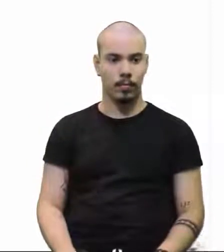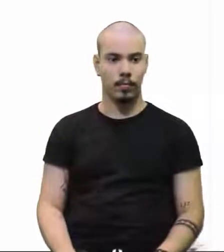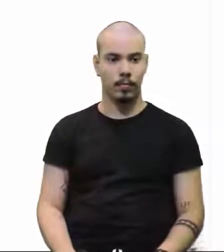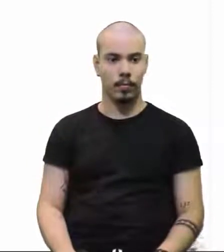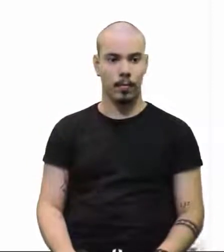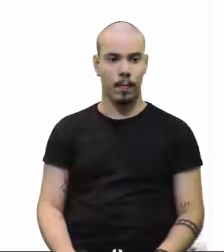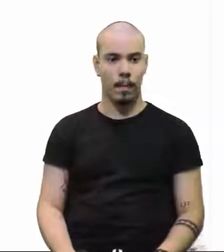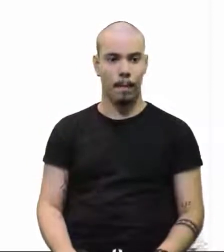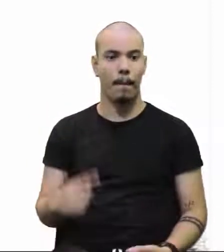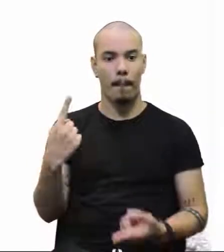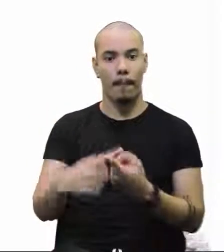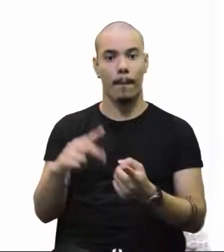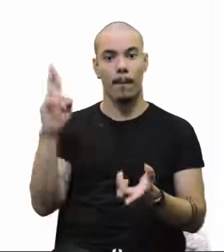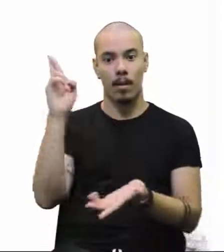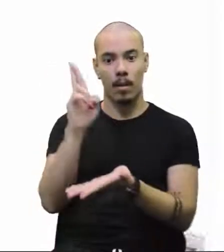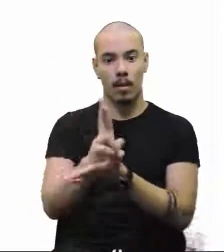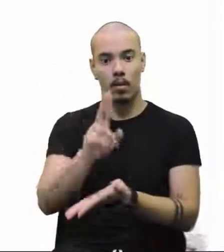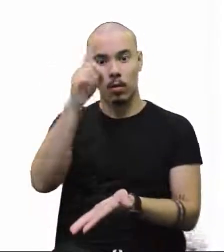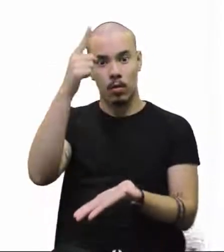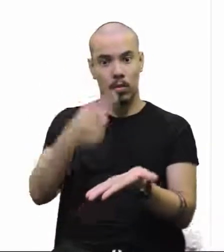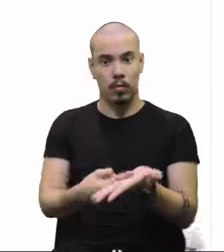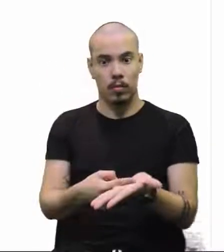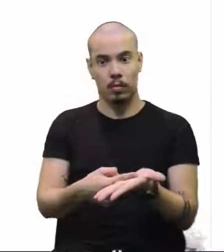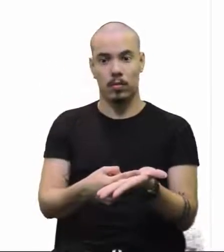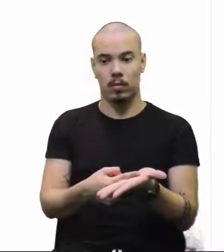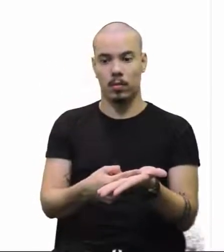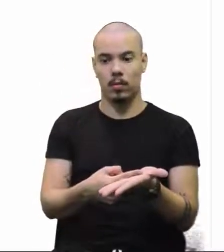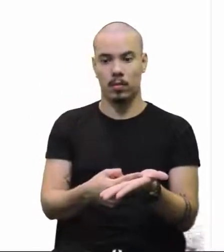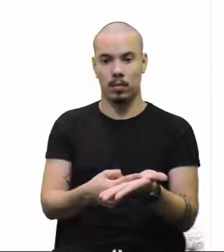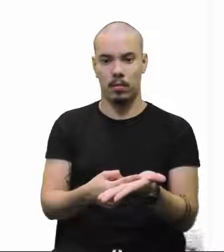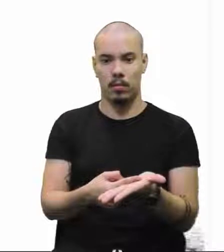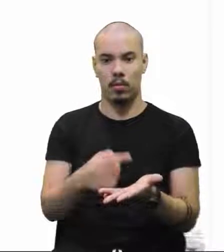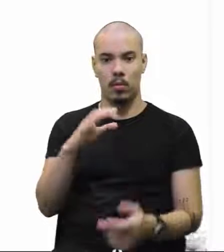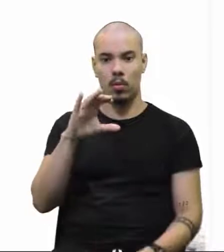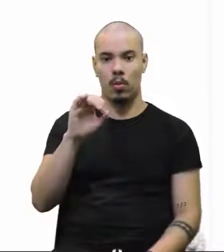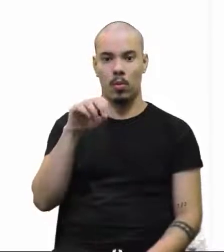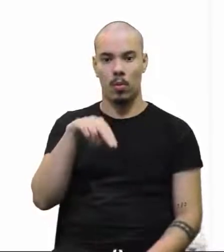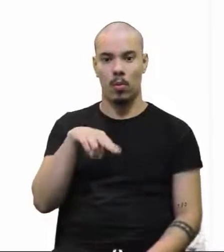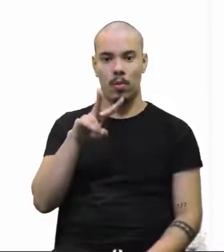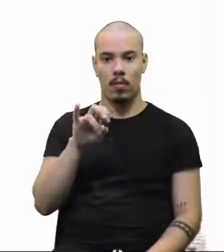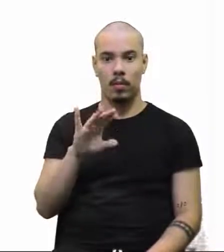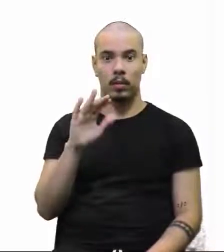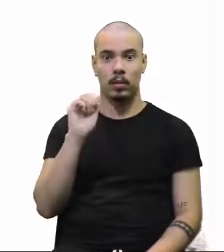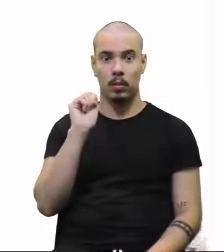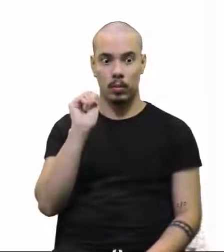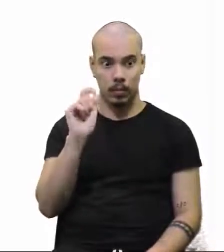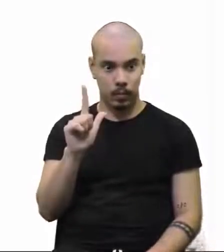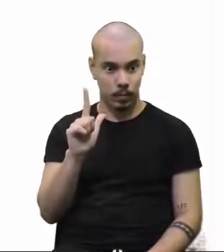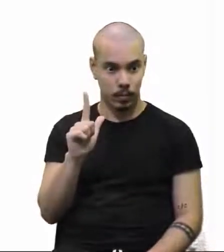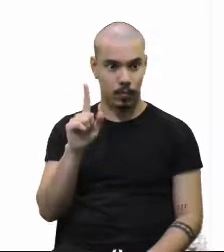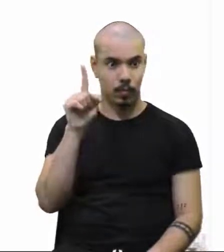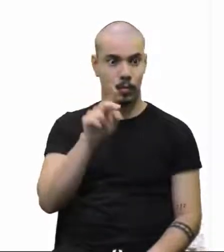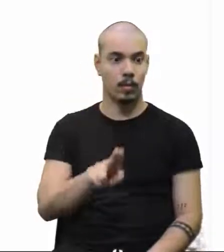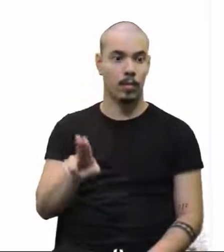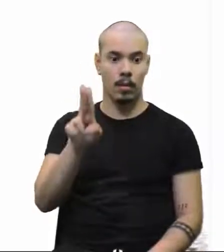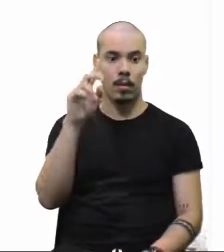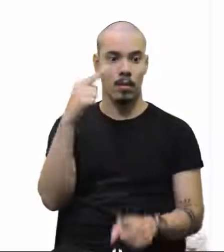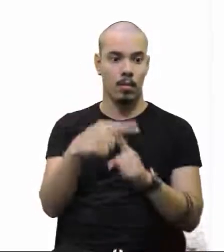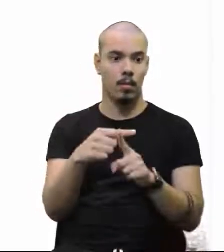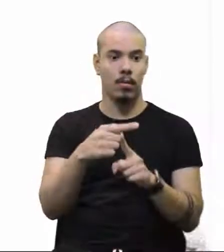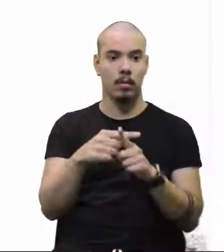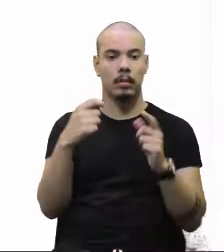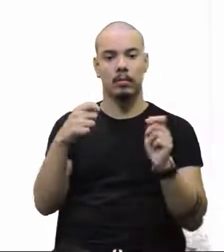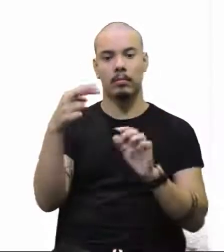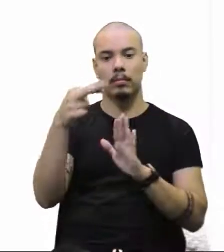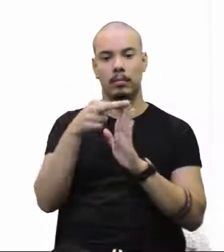está falando que representa a corrente convencional. Então, o que eu entendo? Que é o movimento das partículas positivas. Tem que usar a regrinha aí,